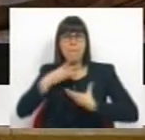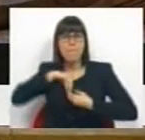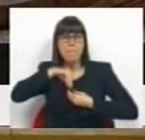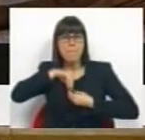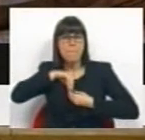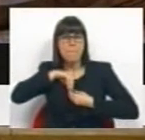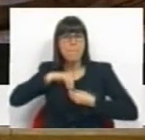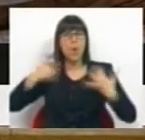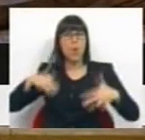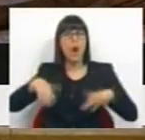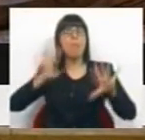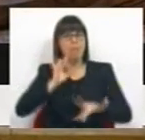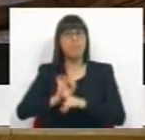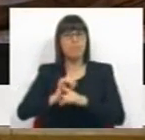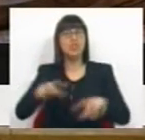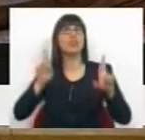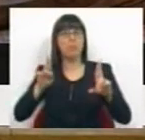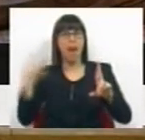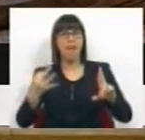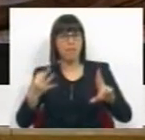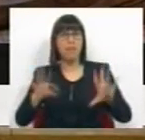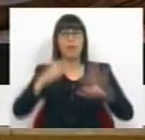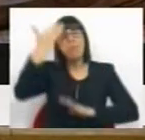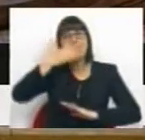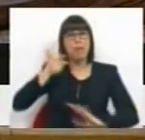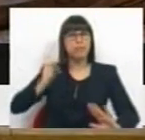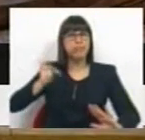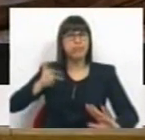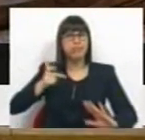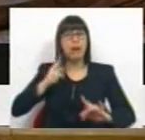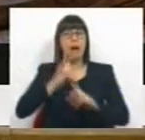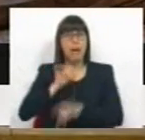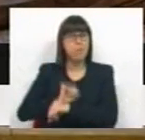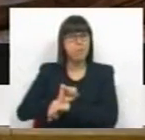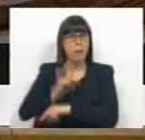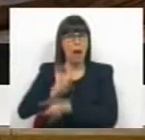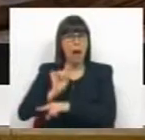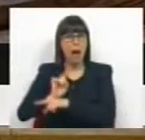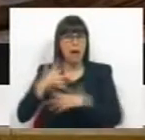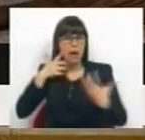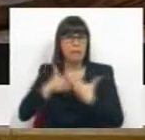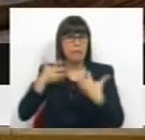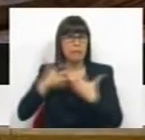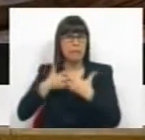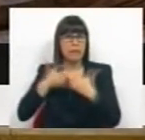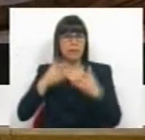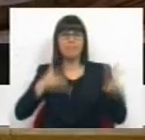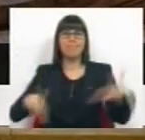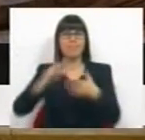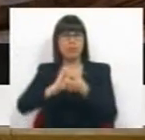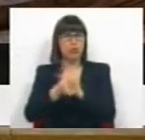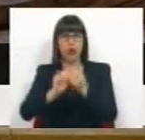silêncios decretados, mas ainda assim de esperança. Dias e anos de exílio e de guerras e de